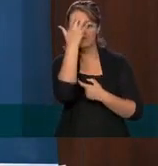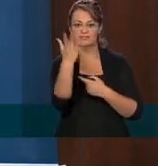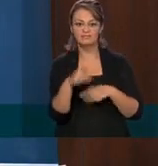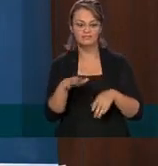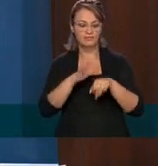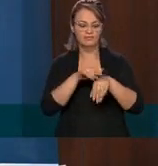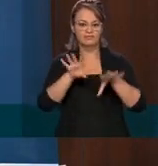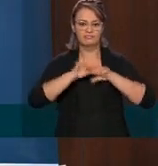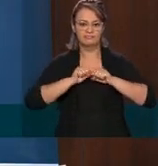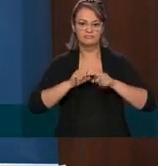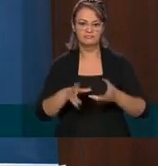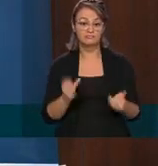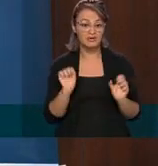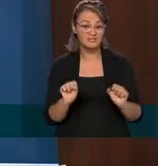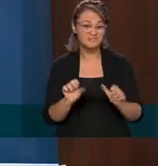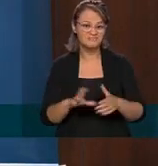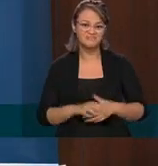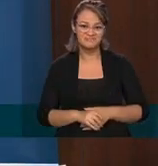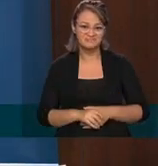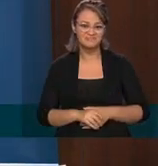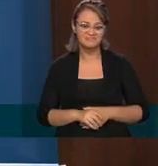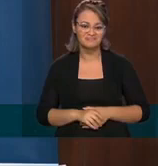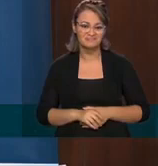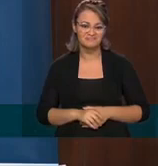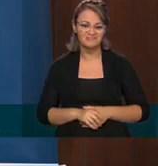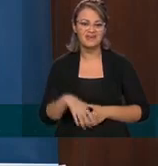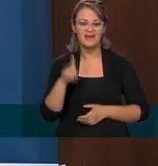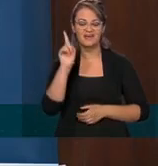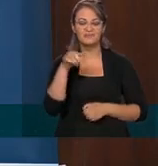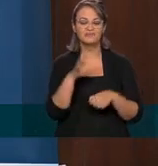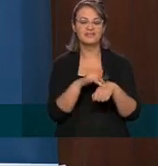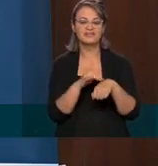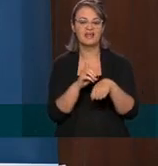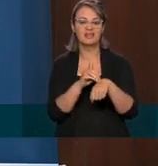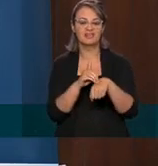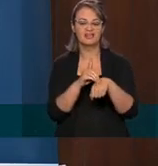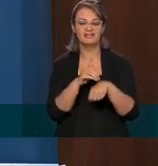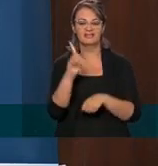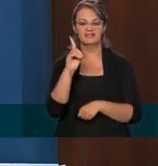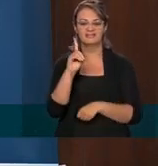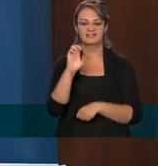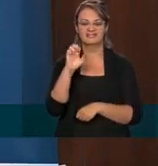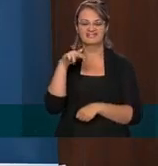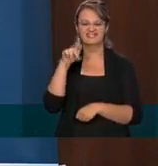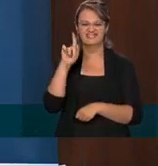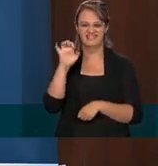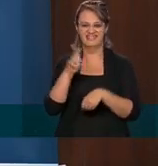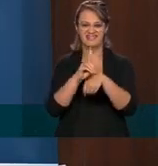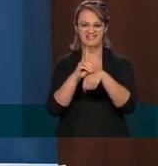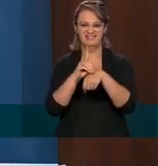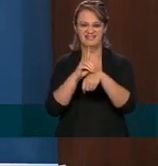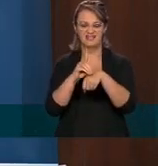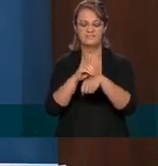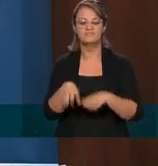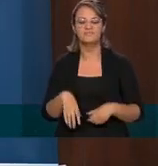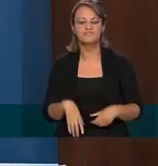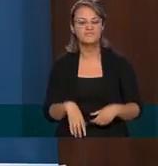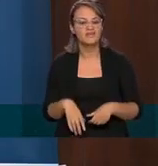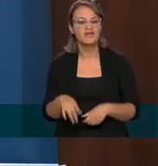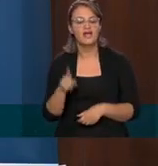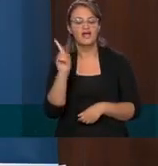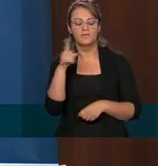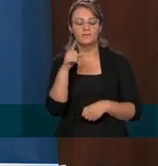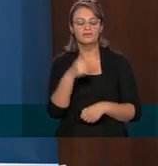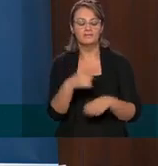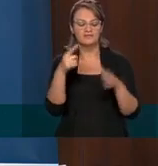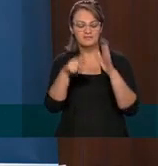doença. Então, é mais ou menos o que acontece na dengue, né? Um exemplo bem ilustrativo é a dengue, né? A dengue, quando tem a